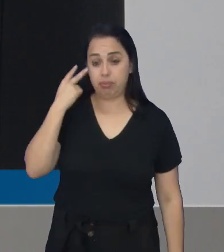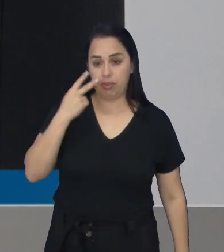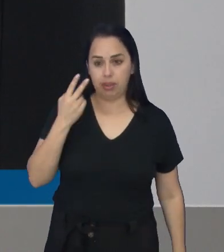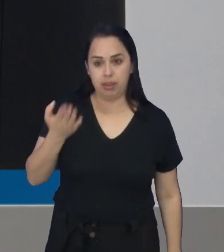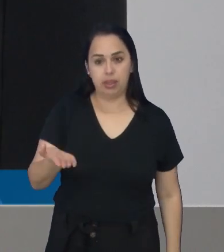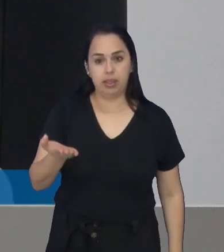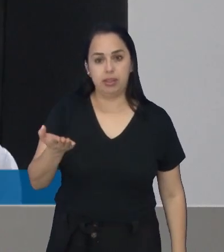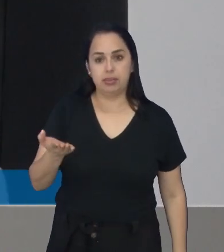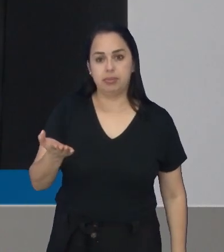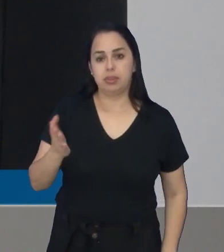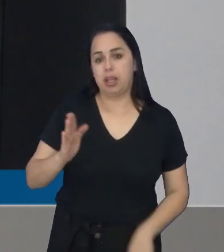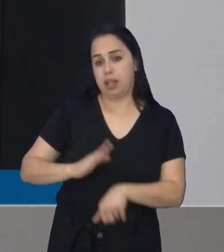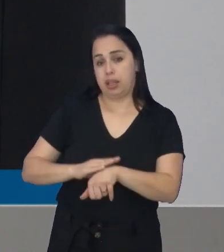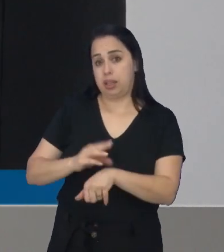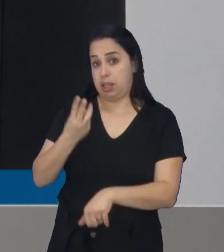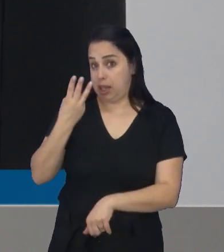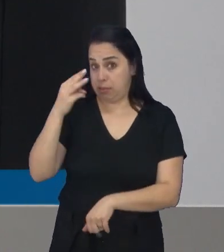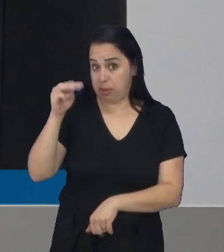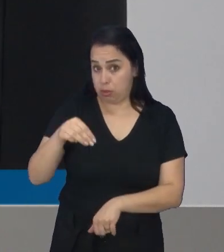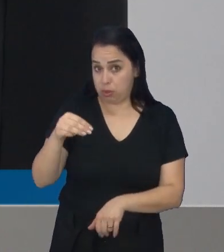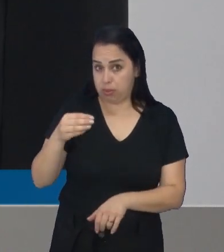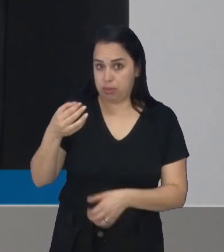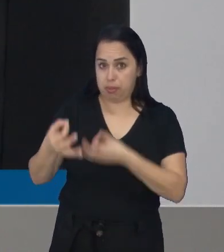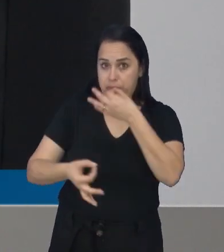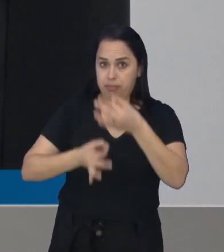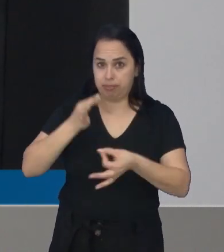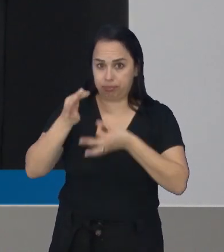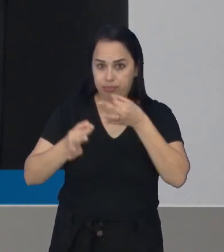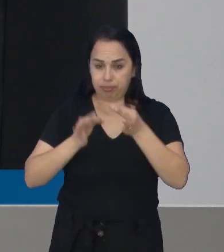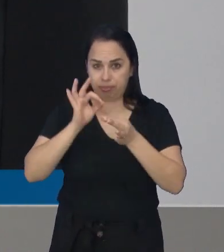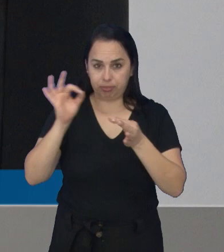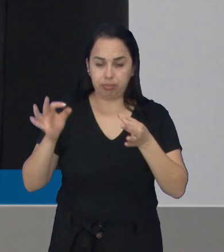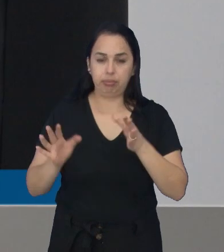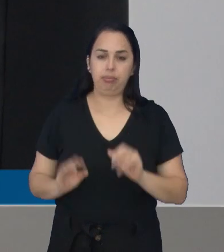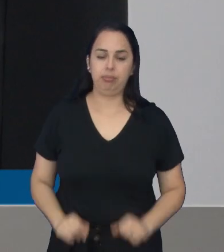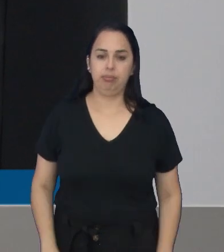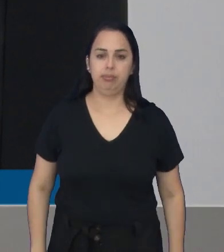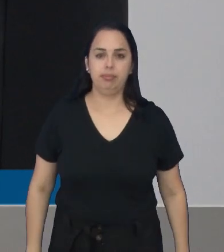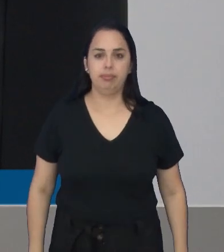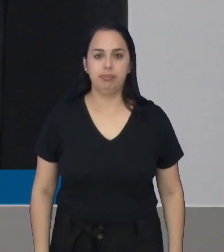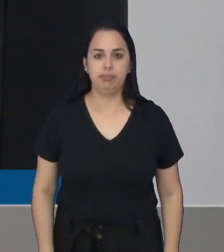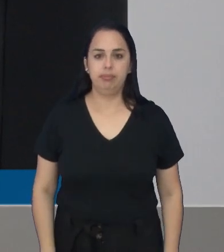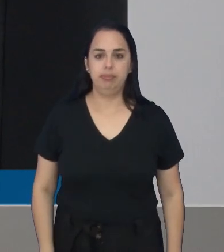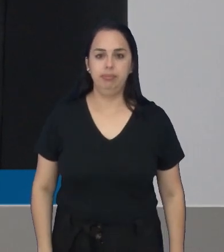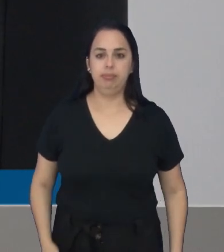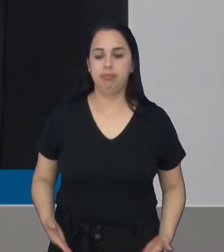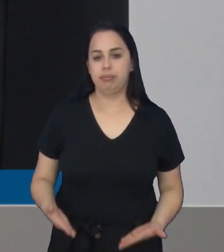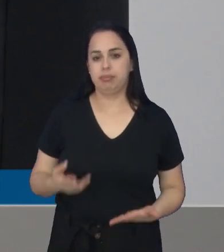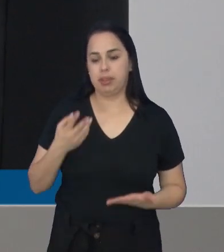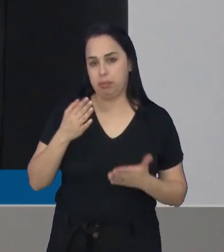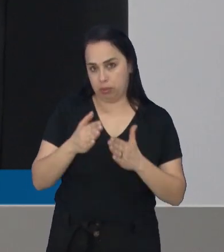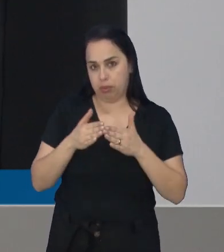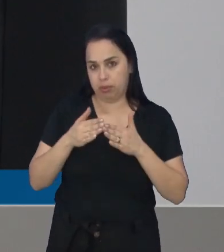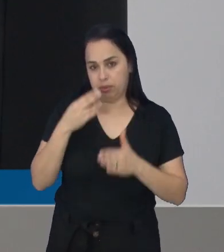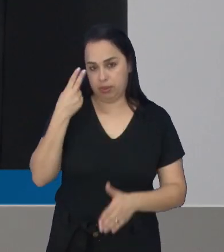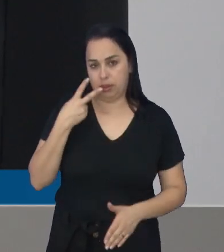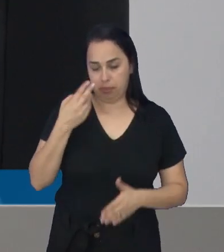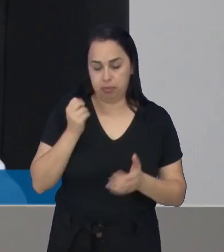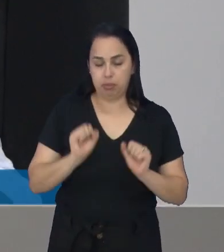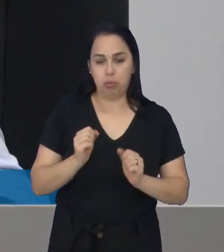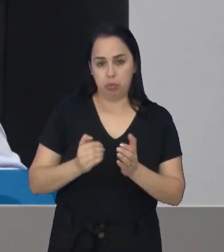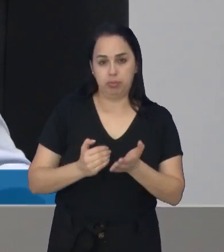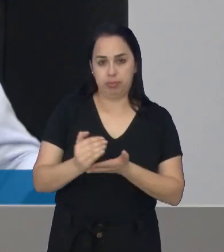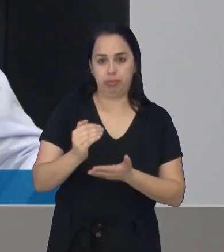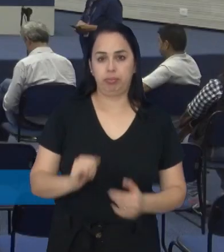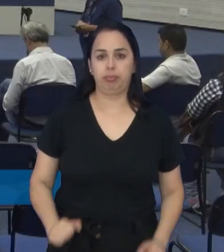tem aí o tempo de 3 minutos para a sua sua fala por favor Vereador pode iniciar